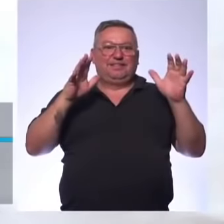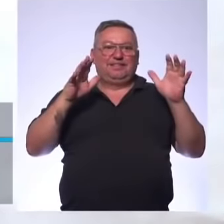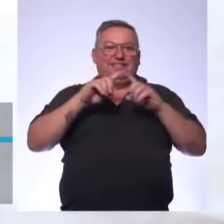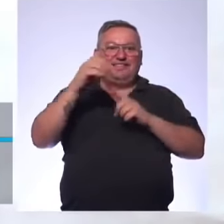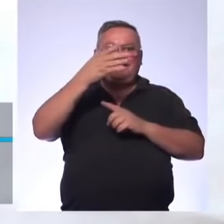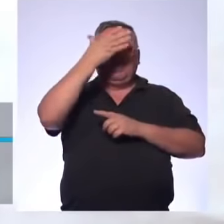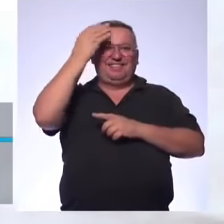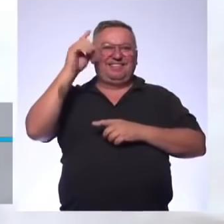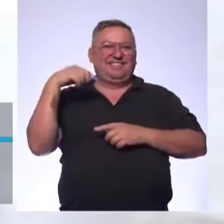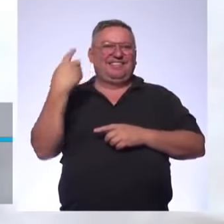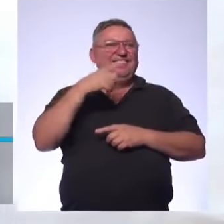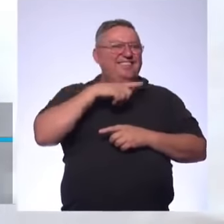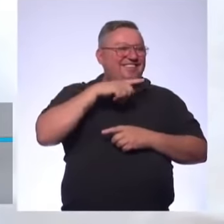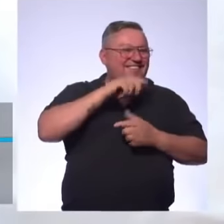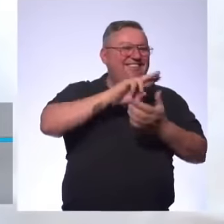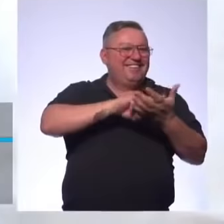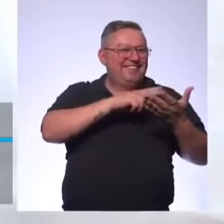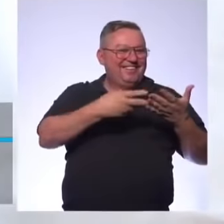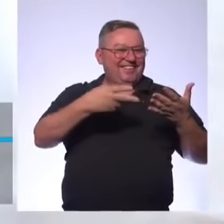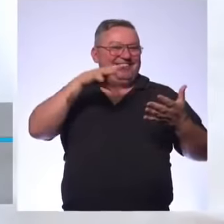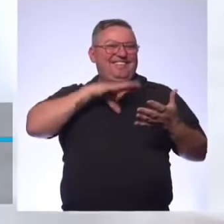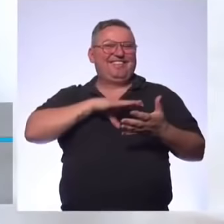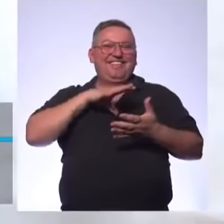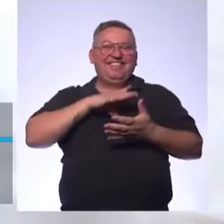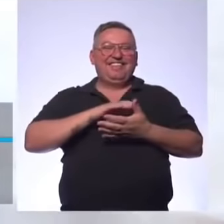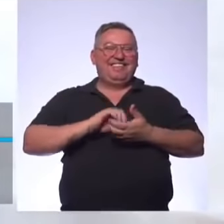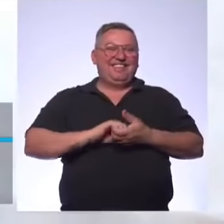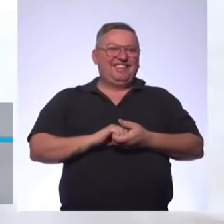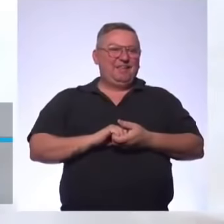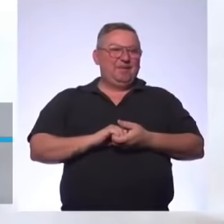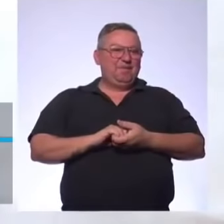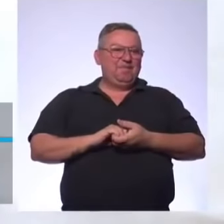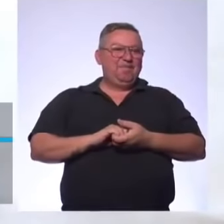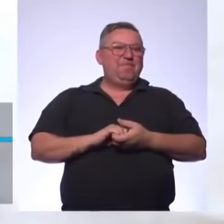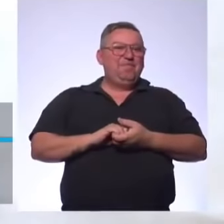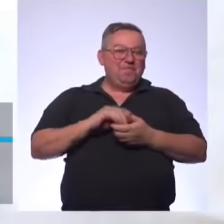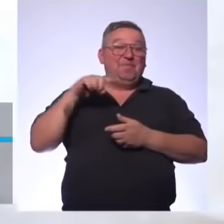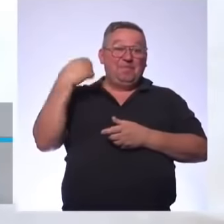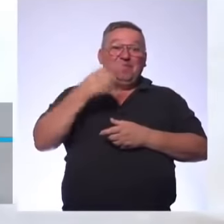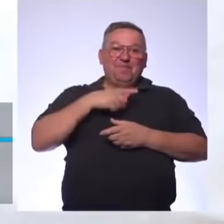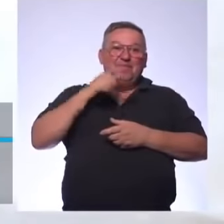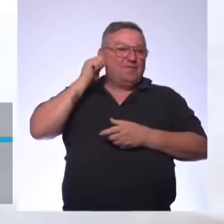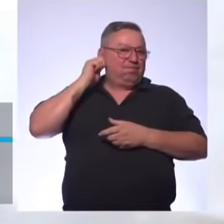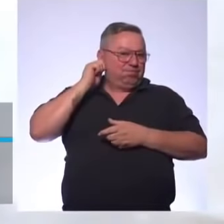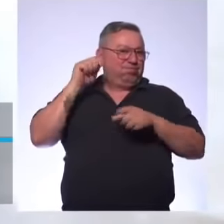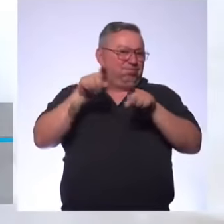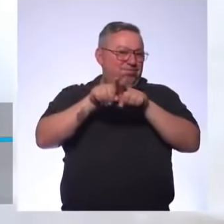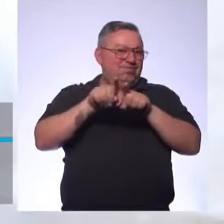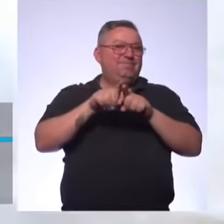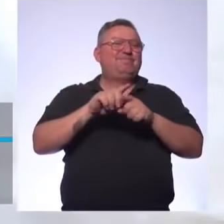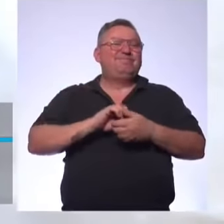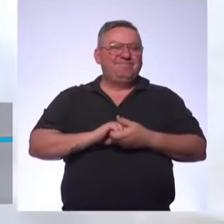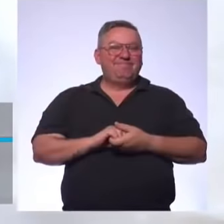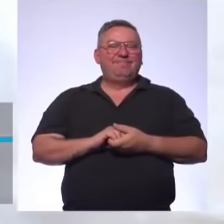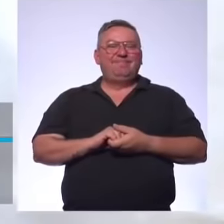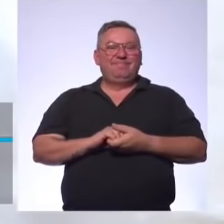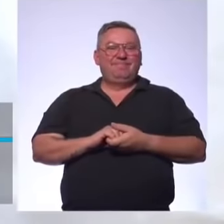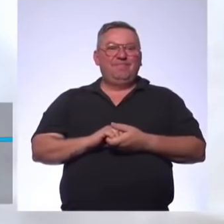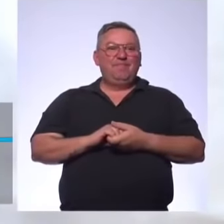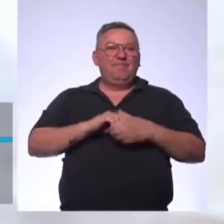esquece que nós temos que traduzir para o português né aí as vezes a gente leva um puxão de orelha né